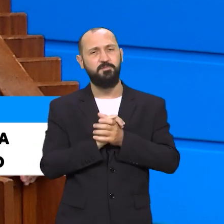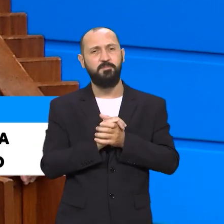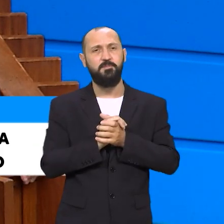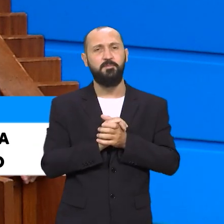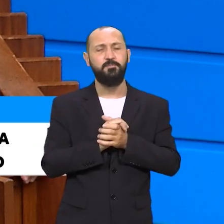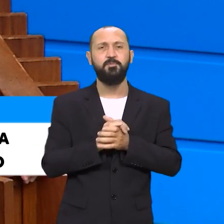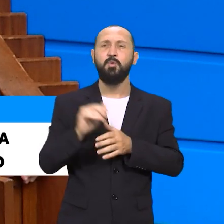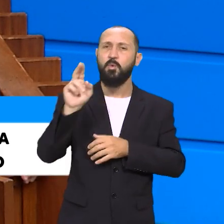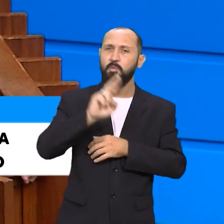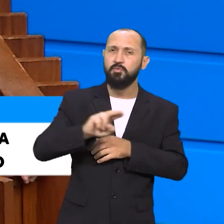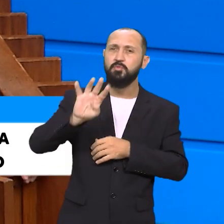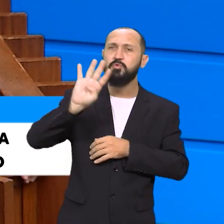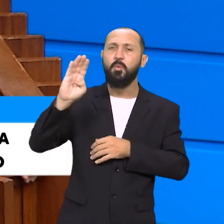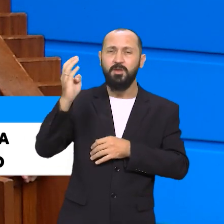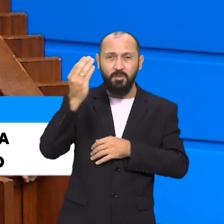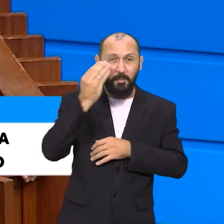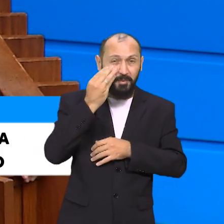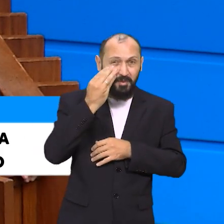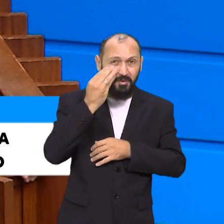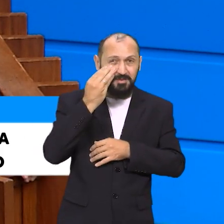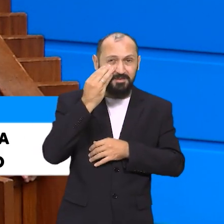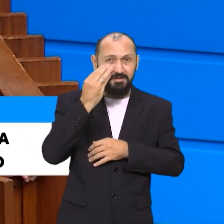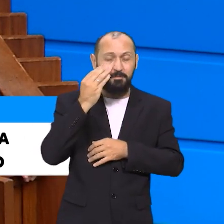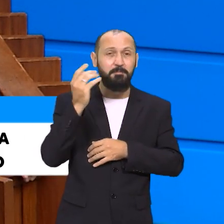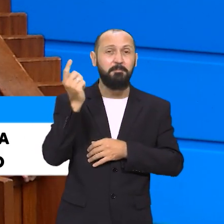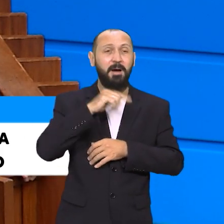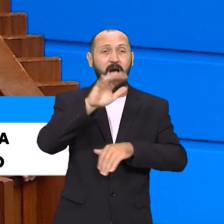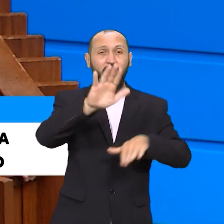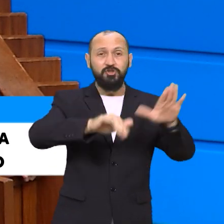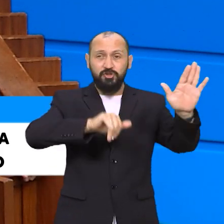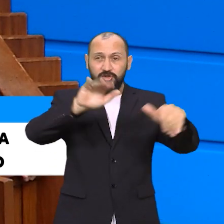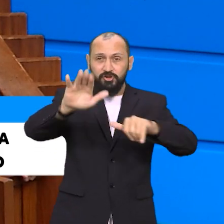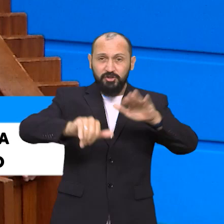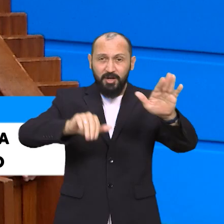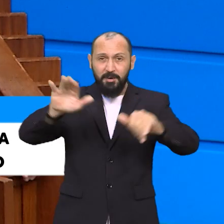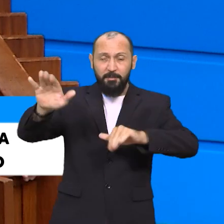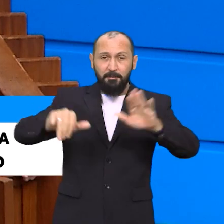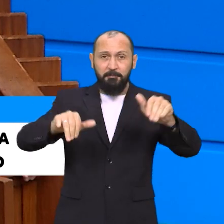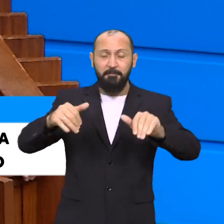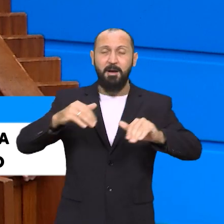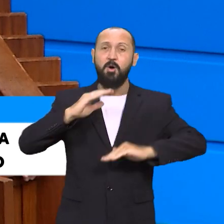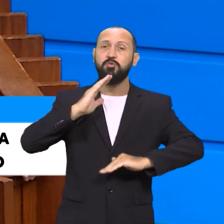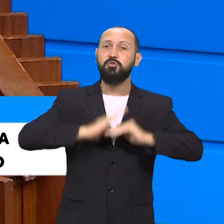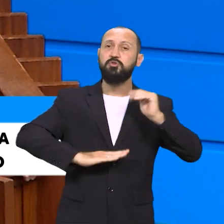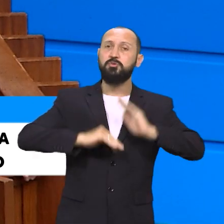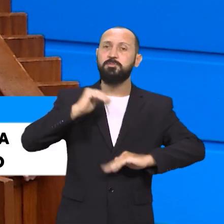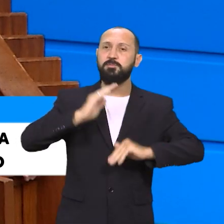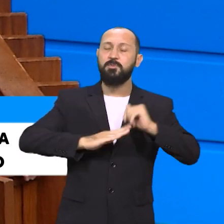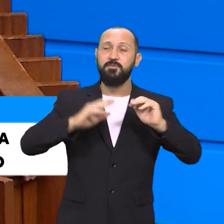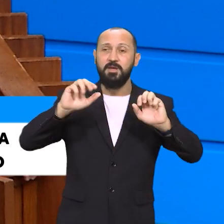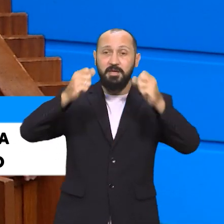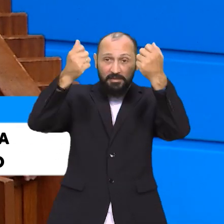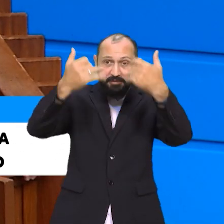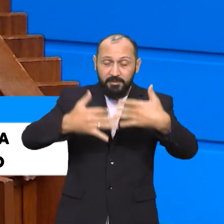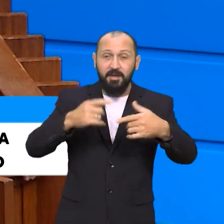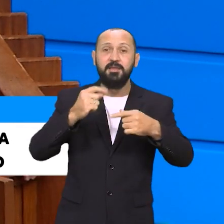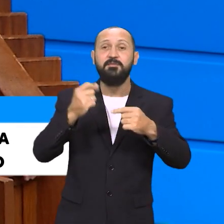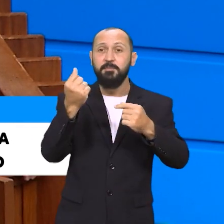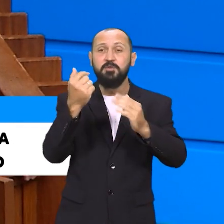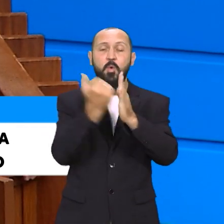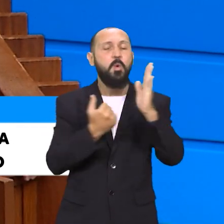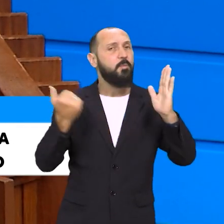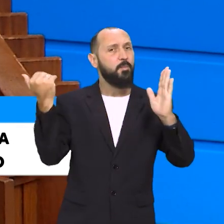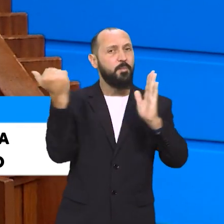foi, usou-se esses 4 milhões para convocar o servidor e deixar claro de que